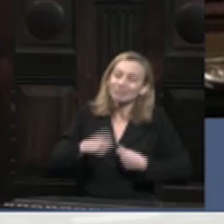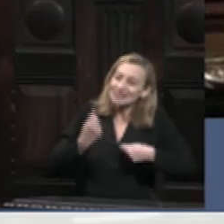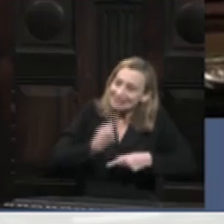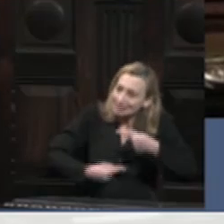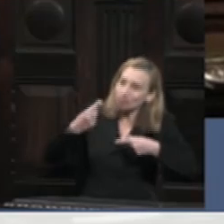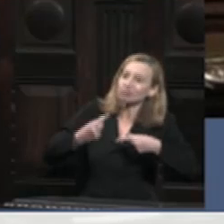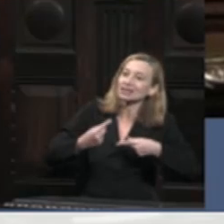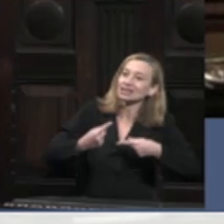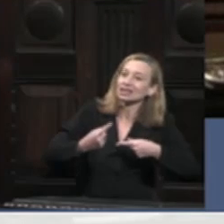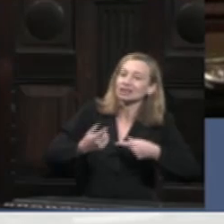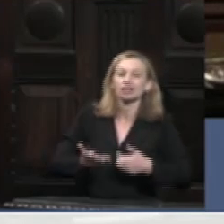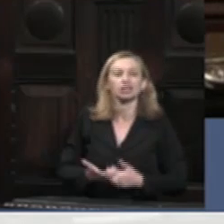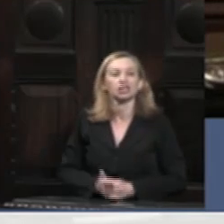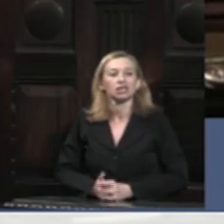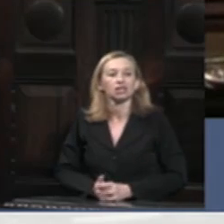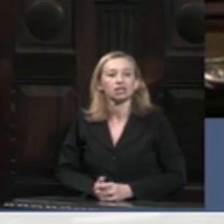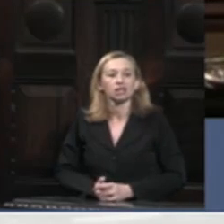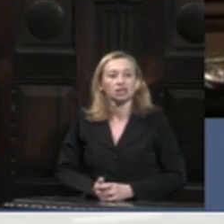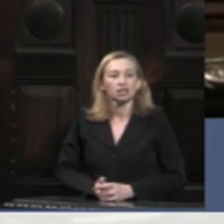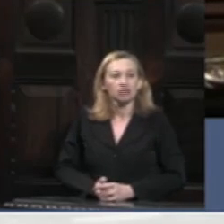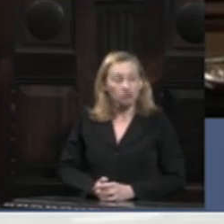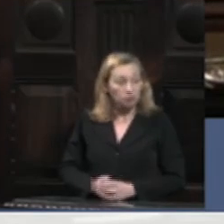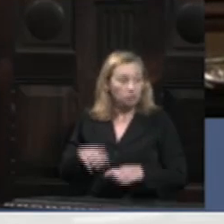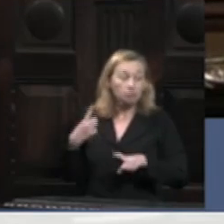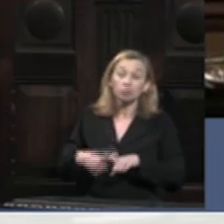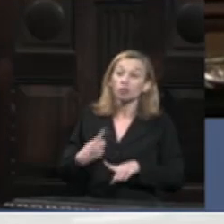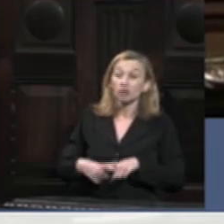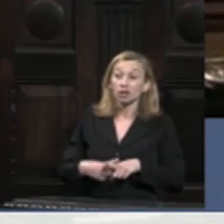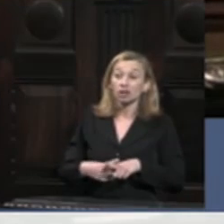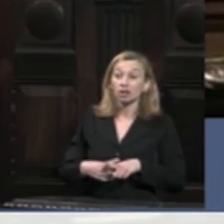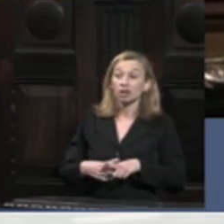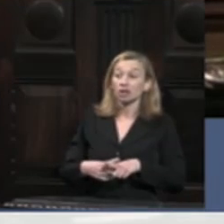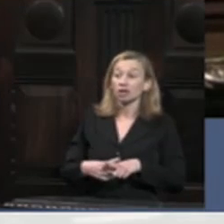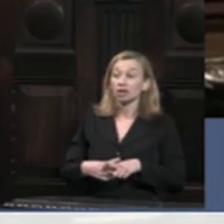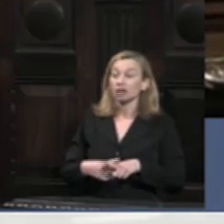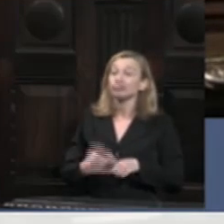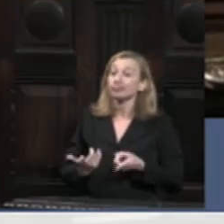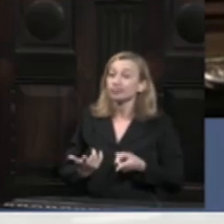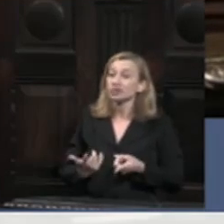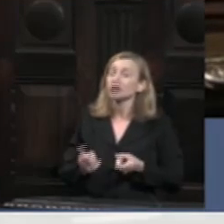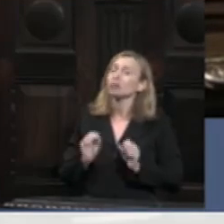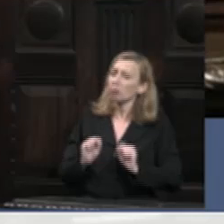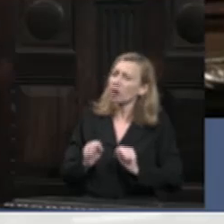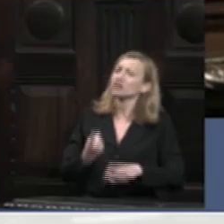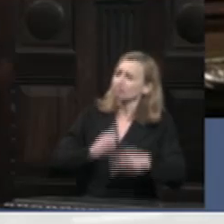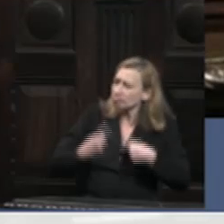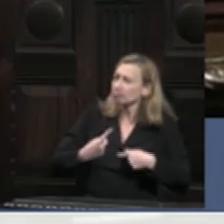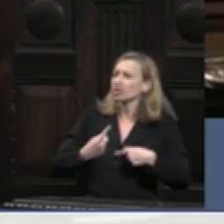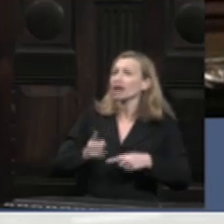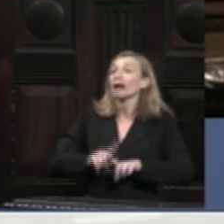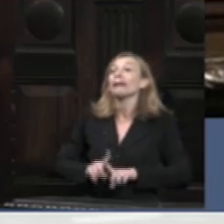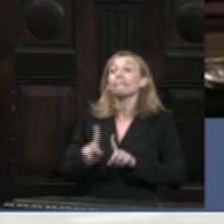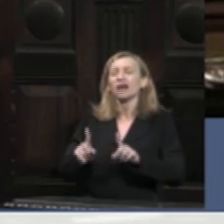da superação da crise, está colocado também um novo